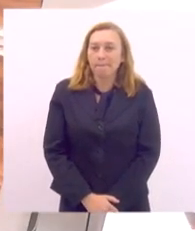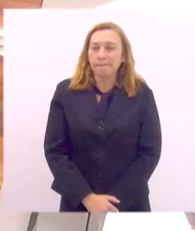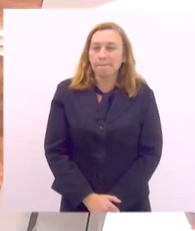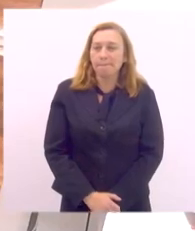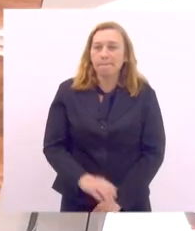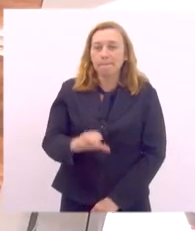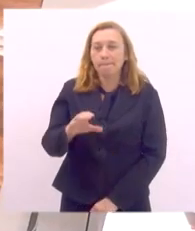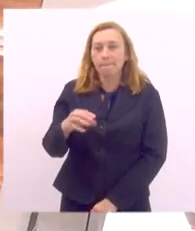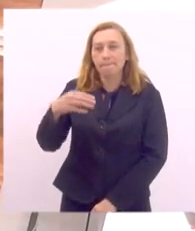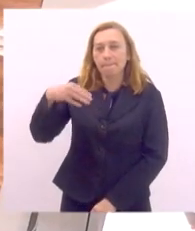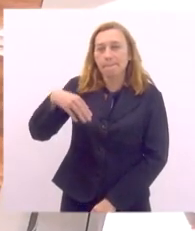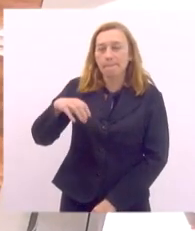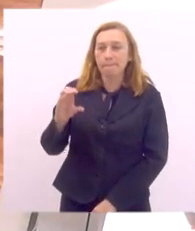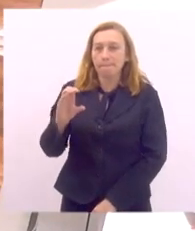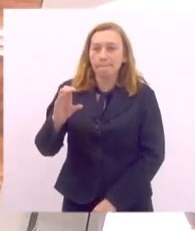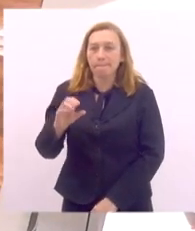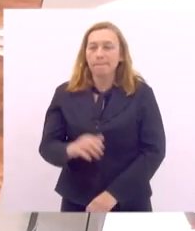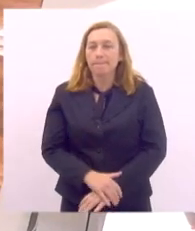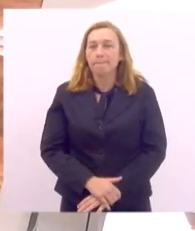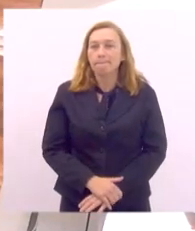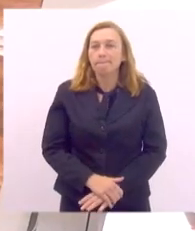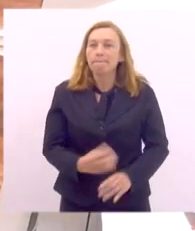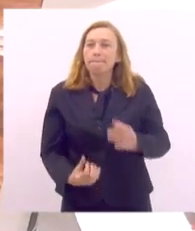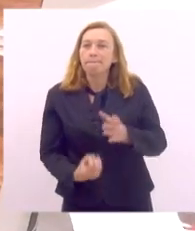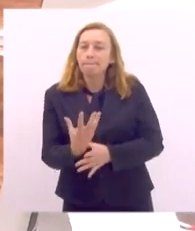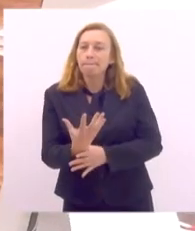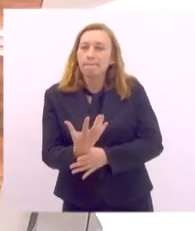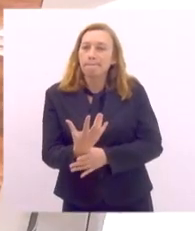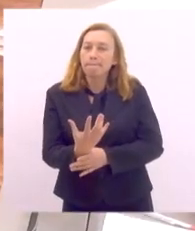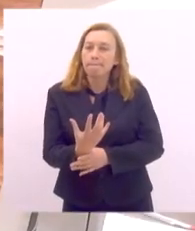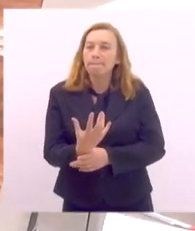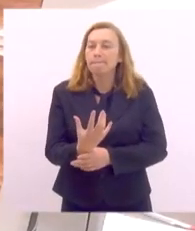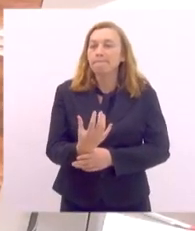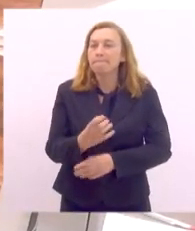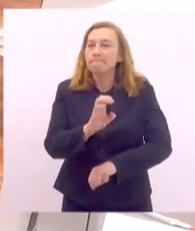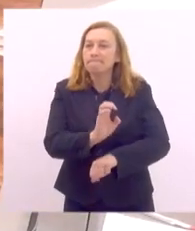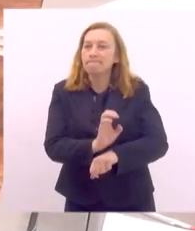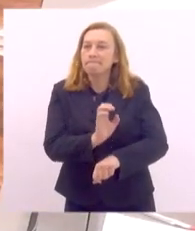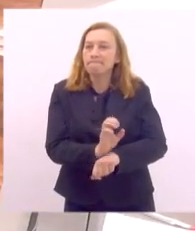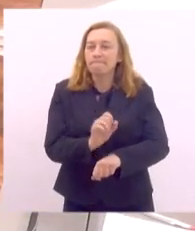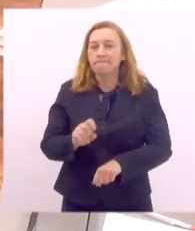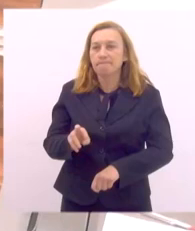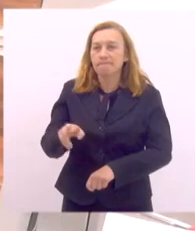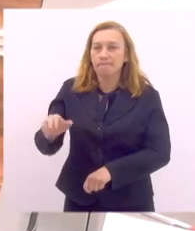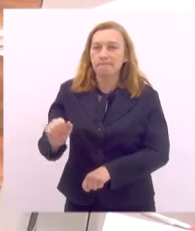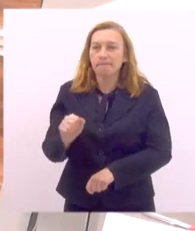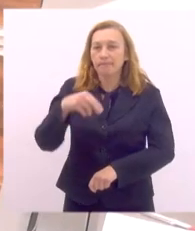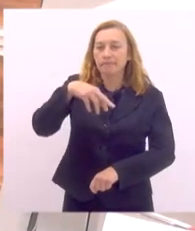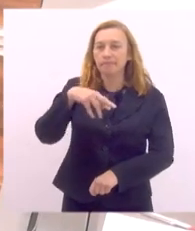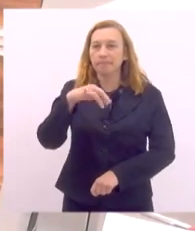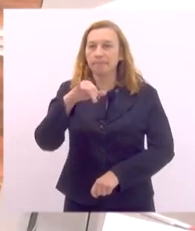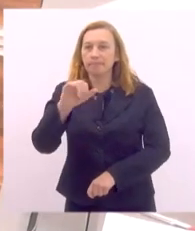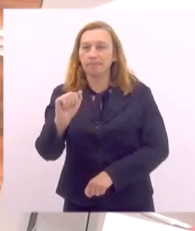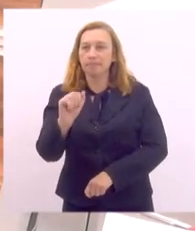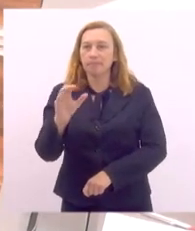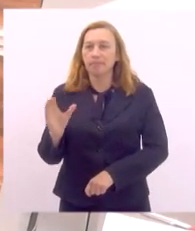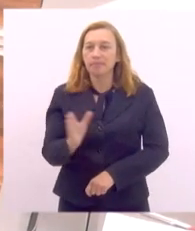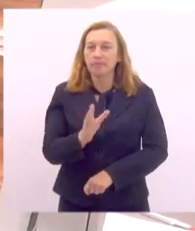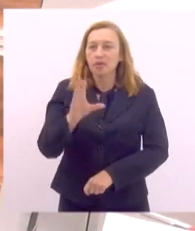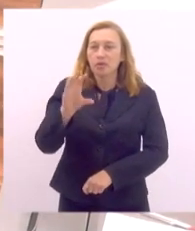Carlos Mink. Dispõe sobre a criação do Monumento Natural Estadual de Serra da Maria Comprida.